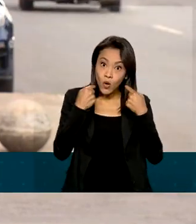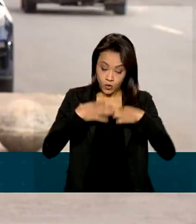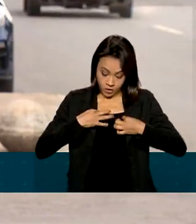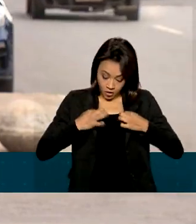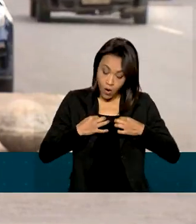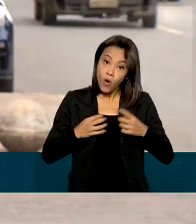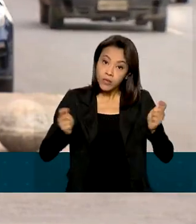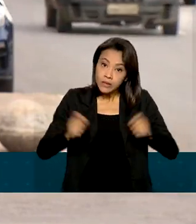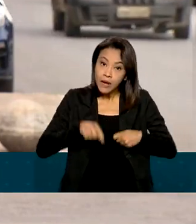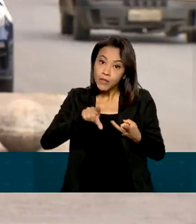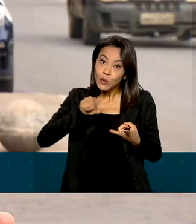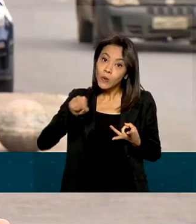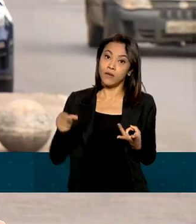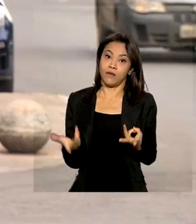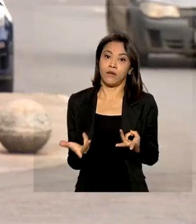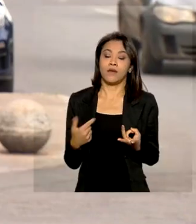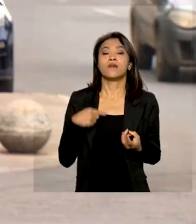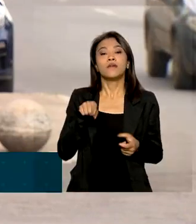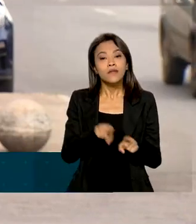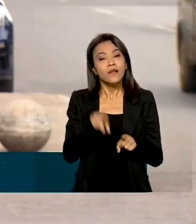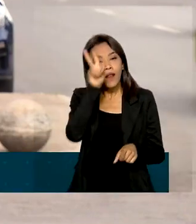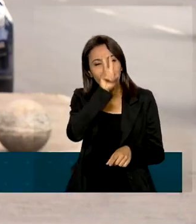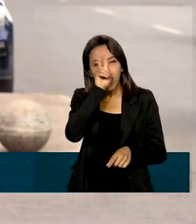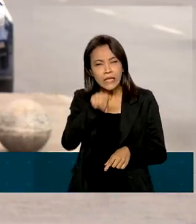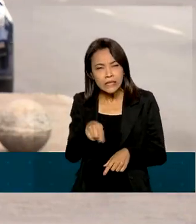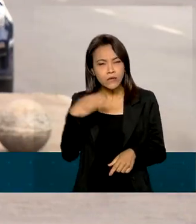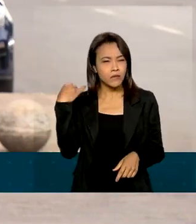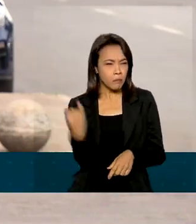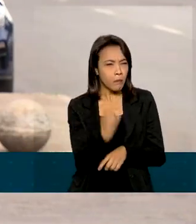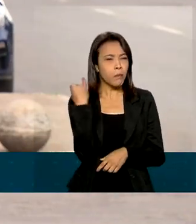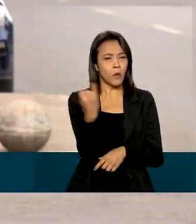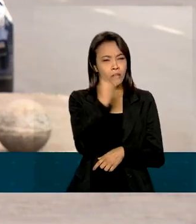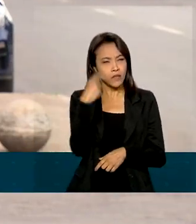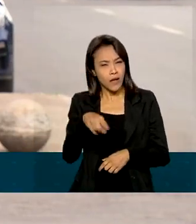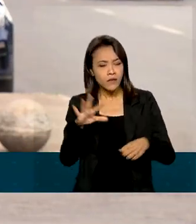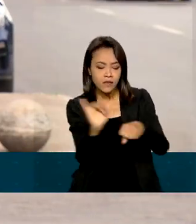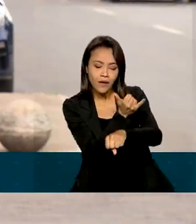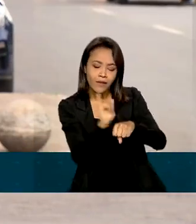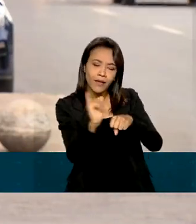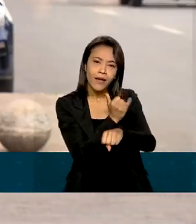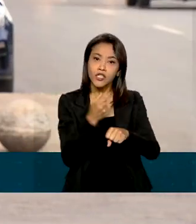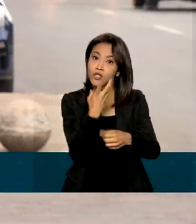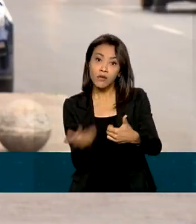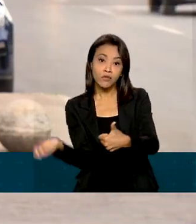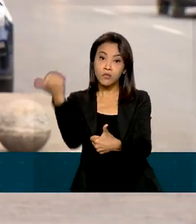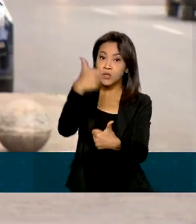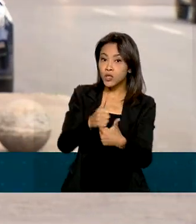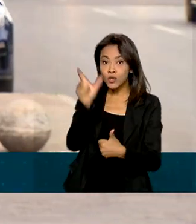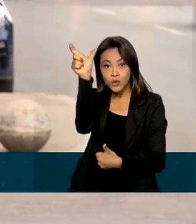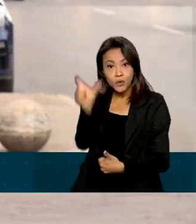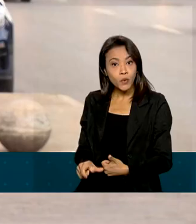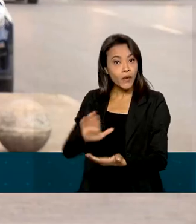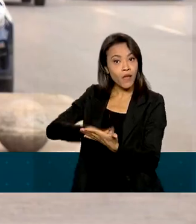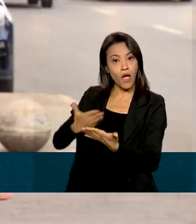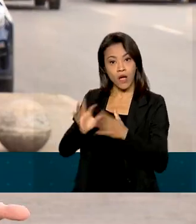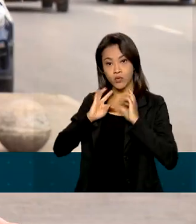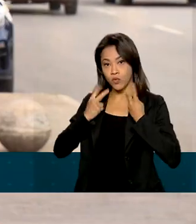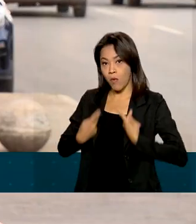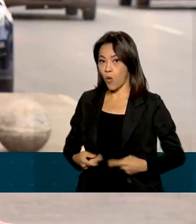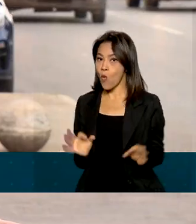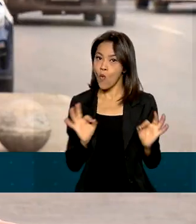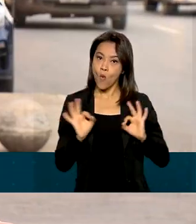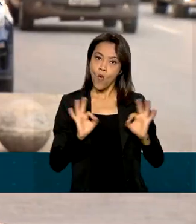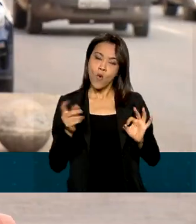roupa deles. Vale lembrar que apesar de muito importante, a ferramenta não substitui o intérprete humano e não é